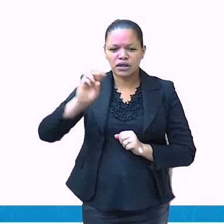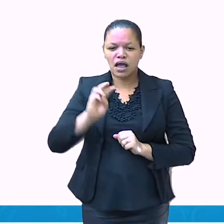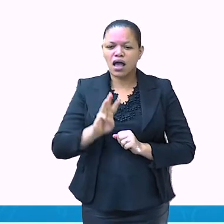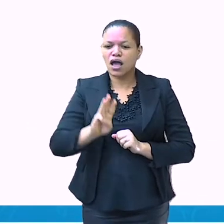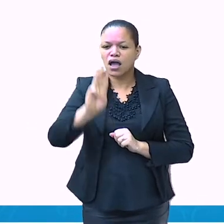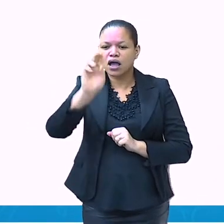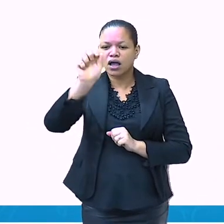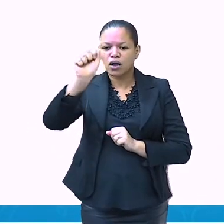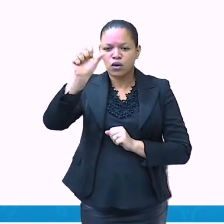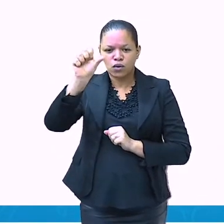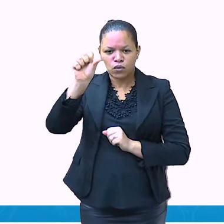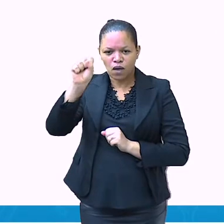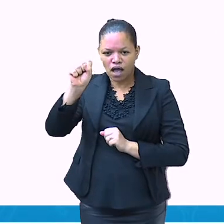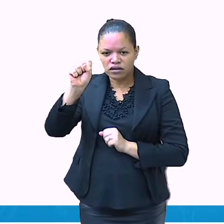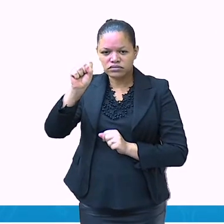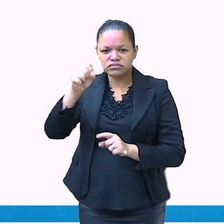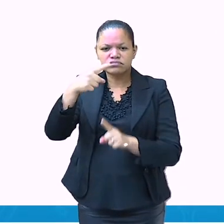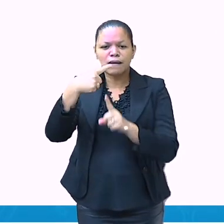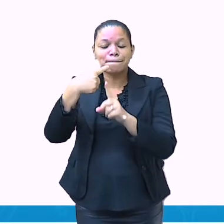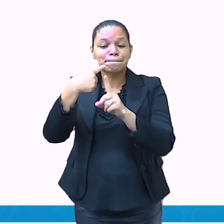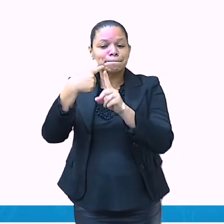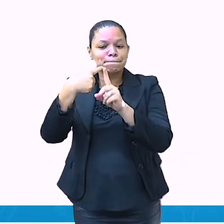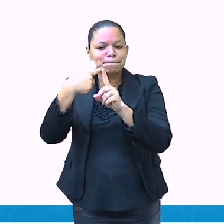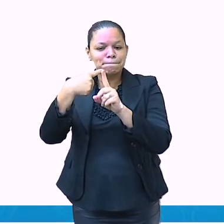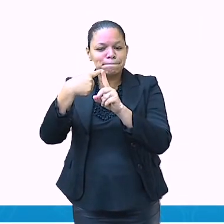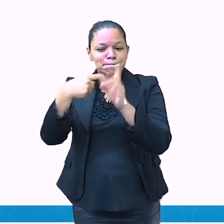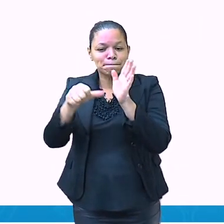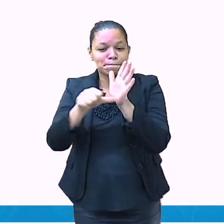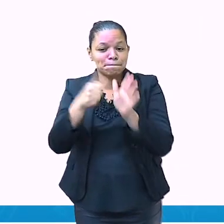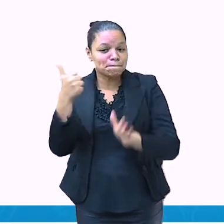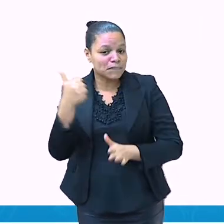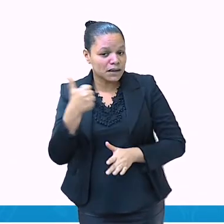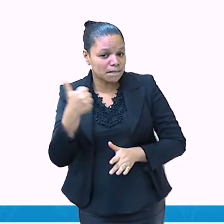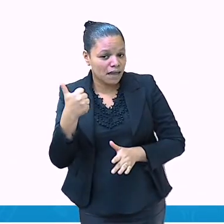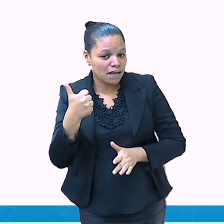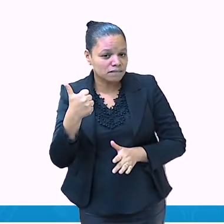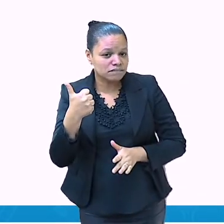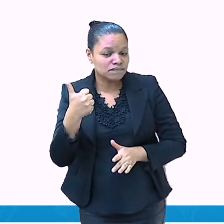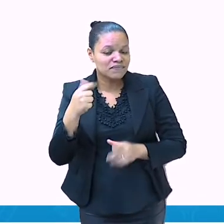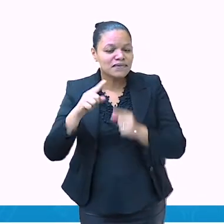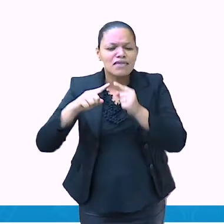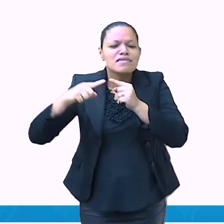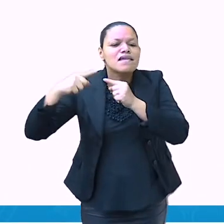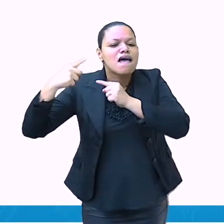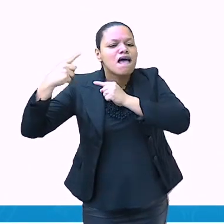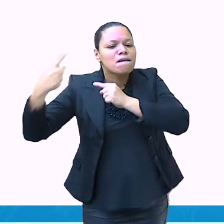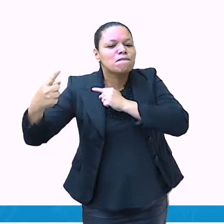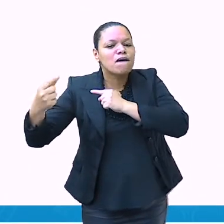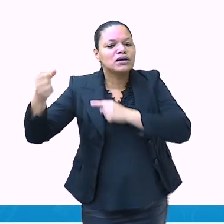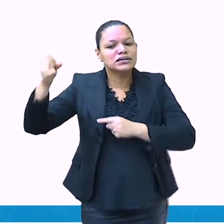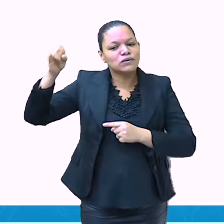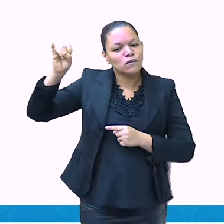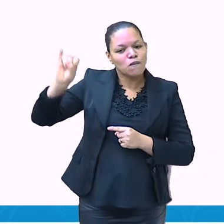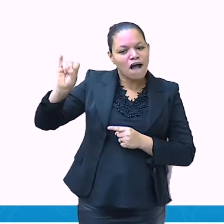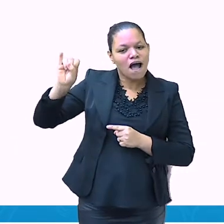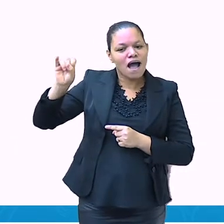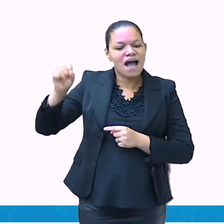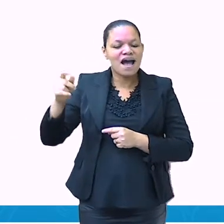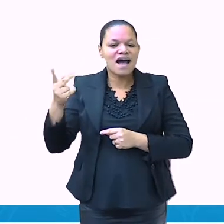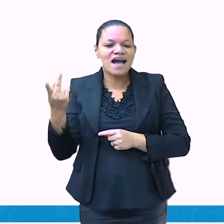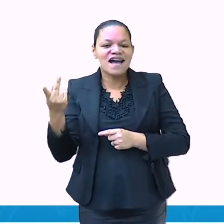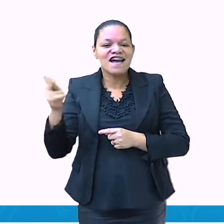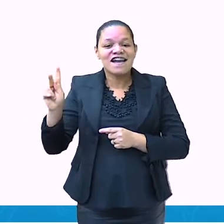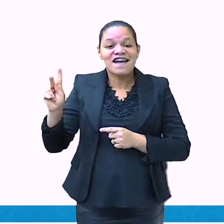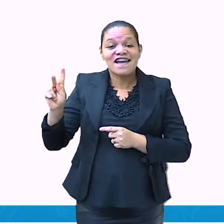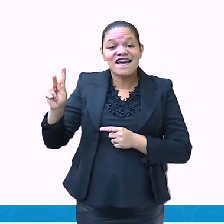was it. Então, observem que para perguntar, a forma interrogativa, nós